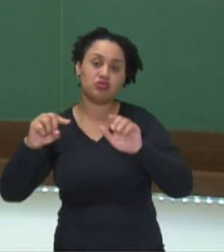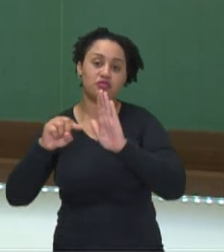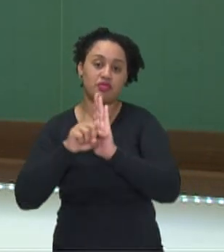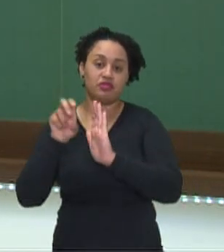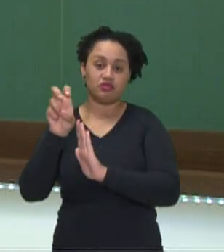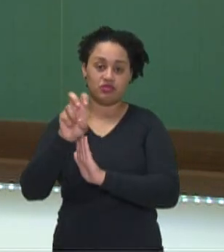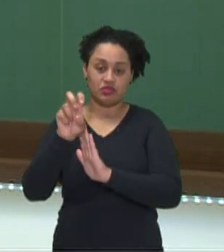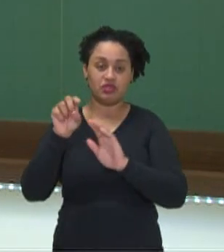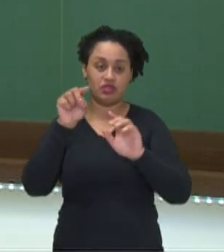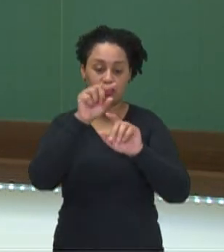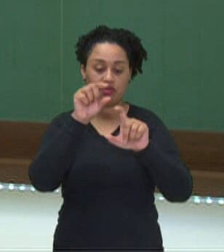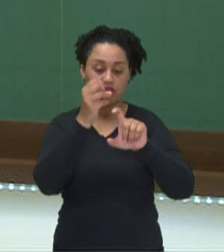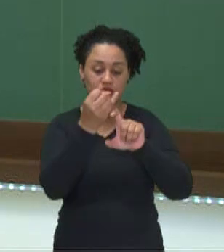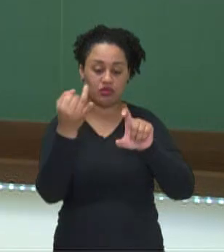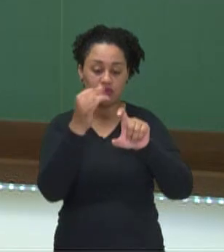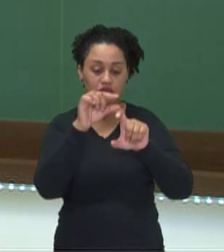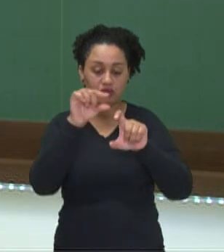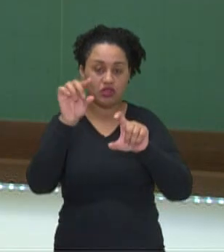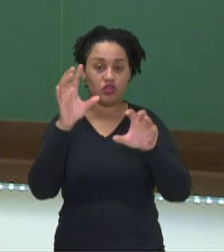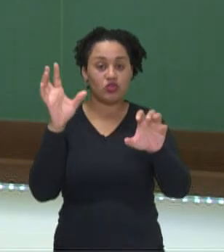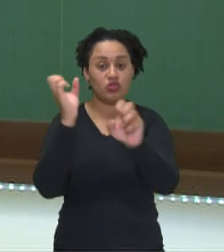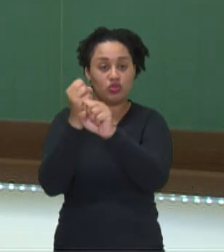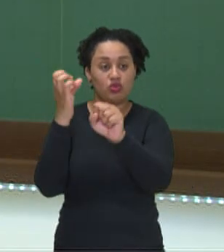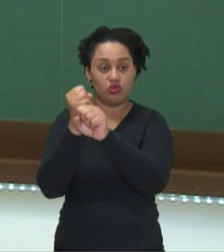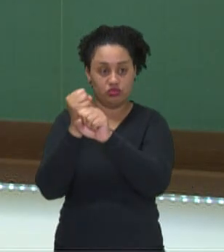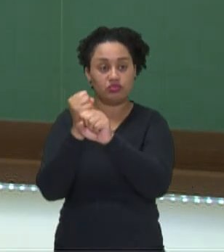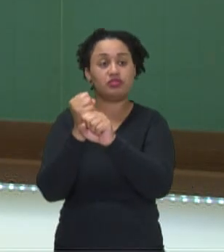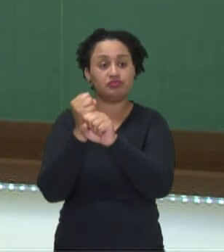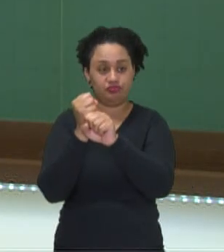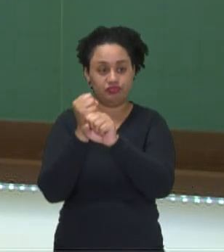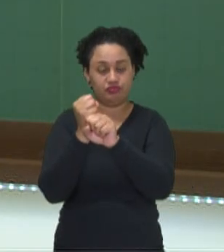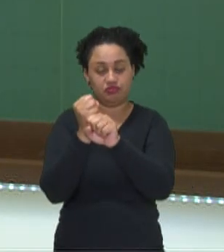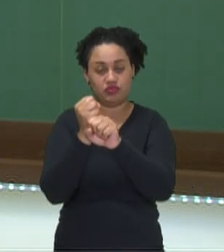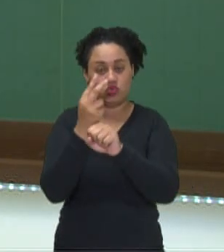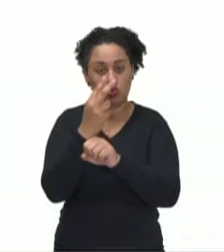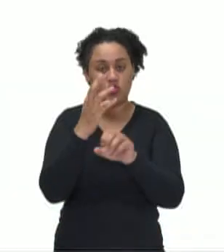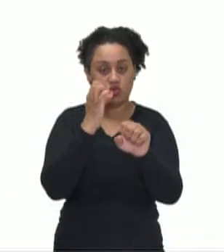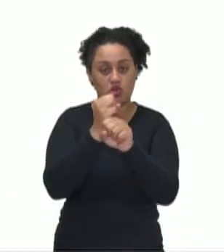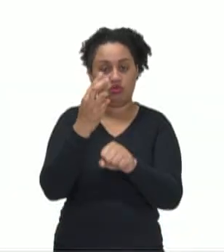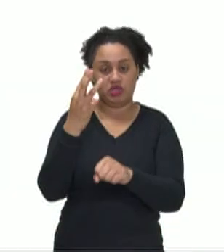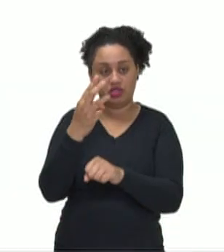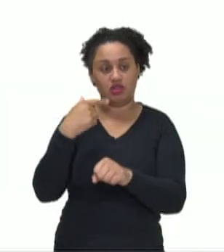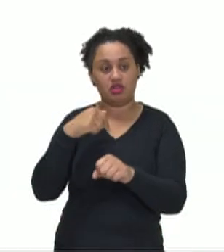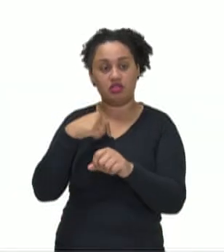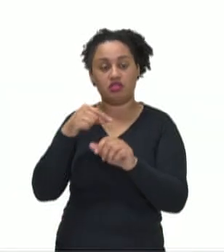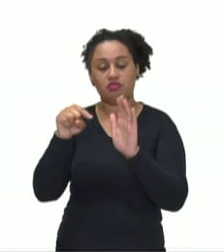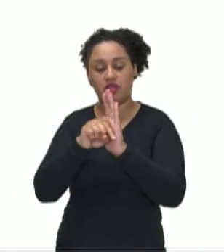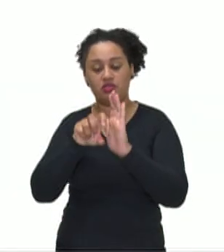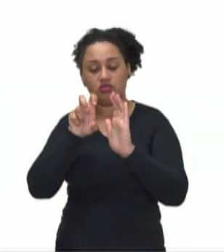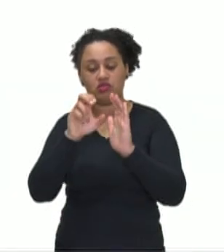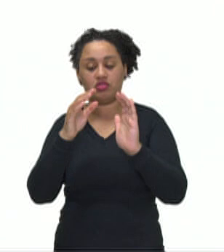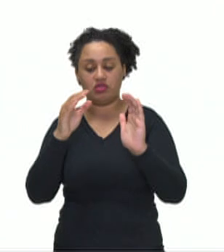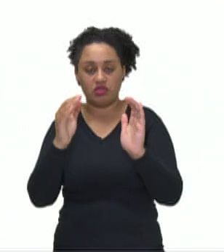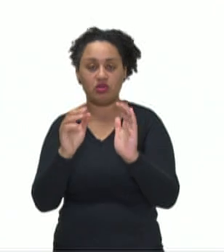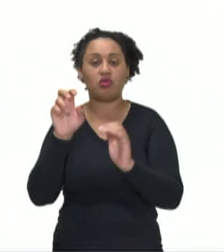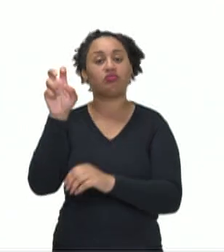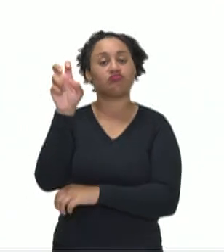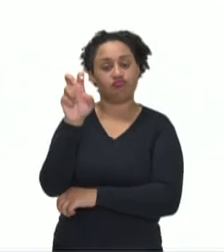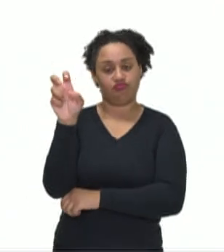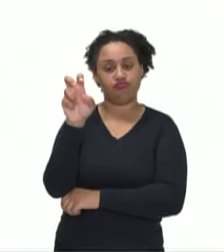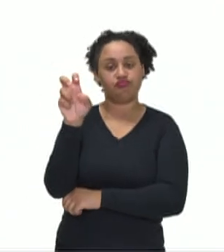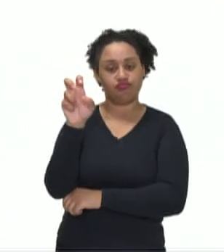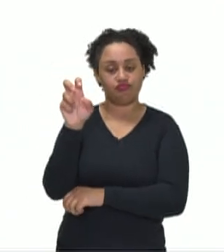5, e somamos os expoentes. Menos 5 ficando, então, igual a menos 5 elevado à